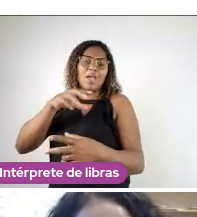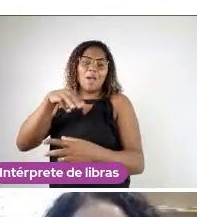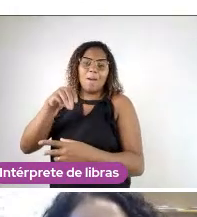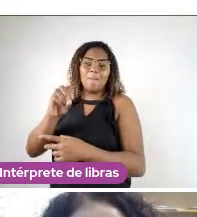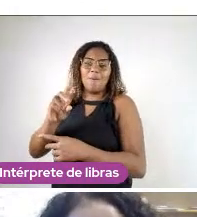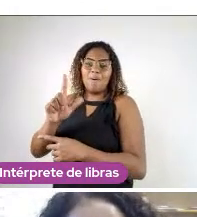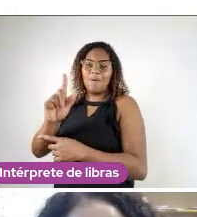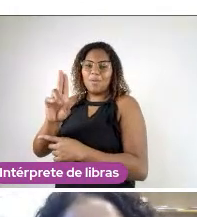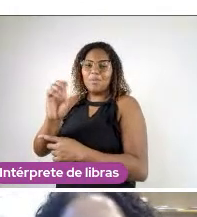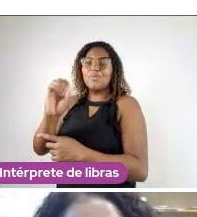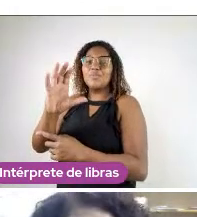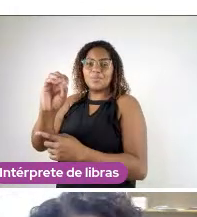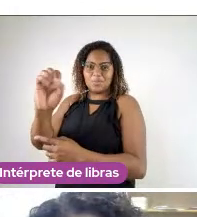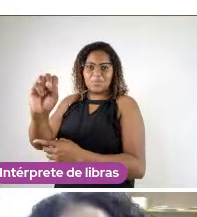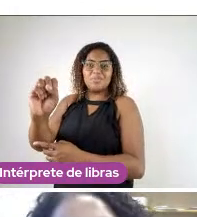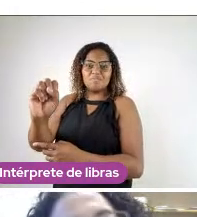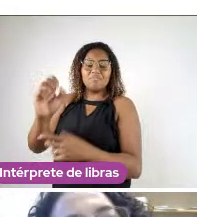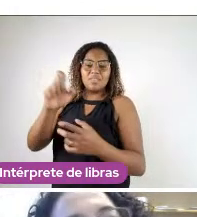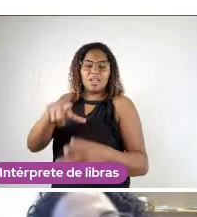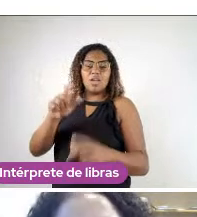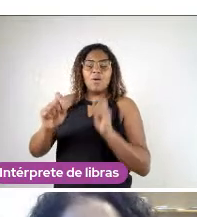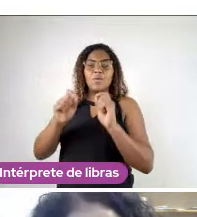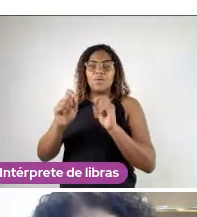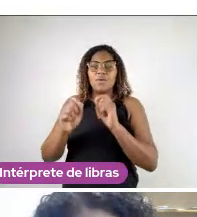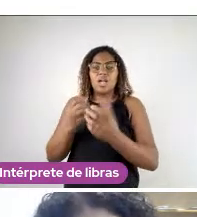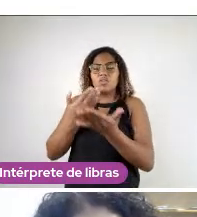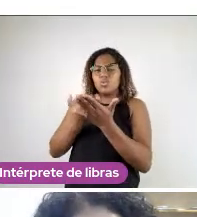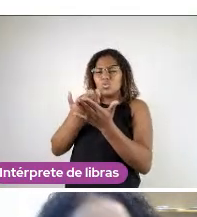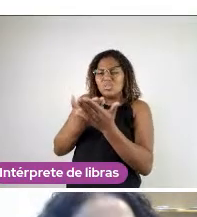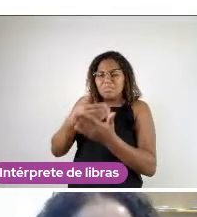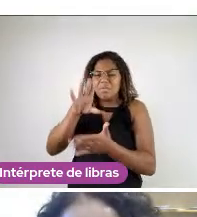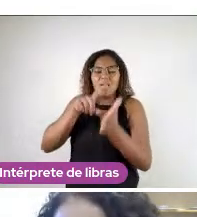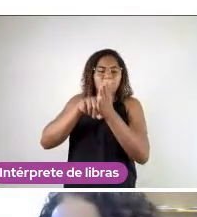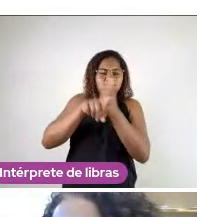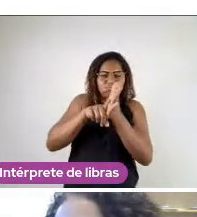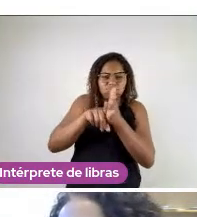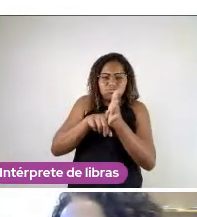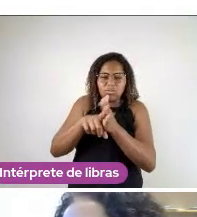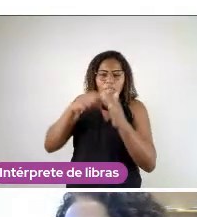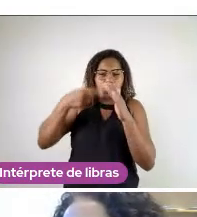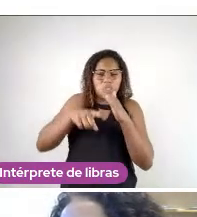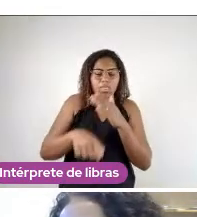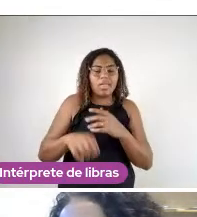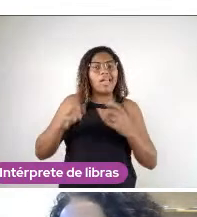Então, o problema vai ficando cada vez mais, à medida que a gente vai estudando mais, o problema vai ficando cada vez mais complicado. Né?